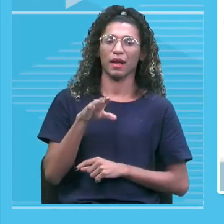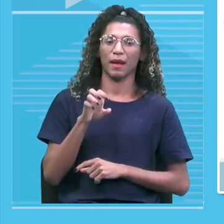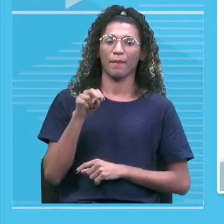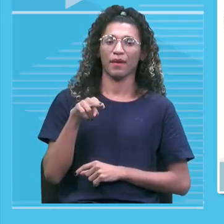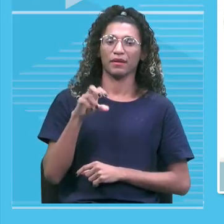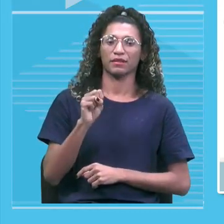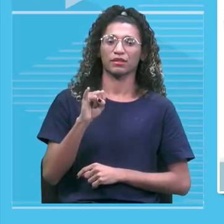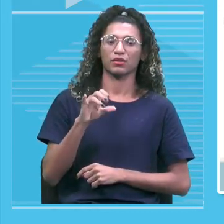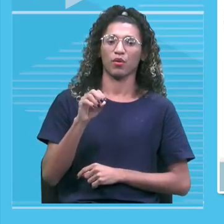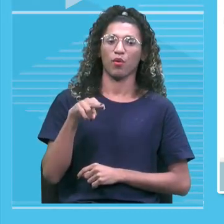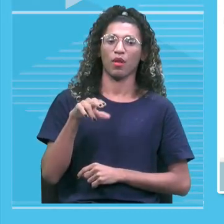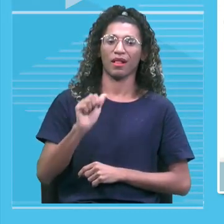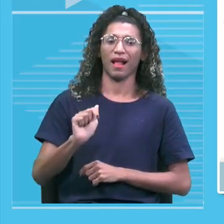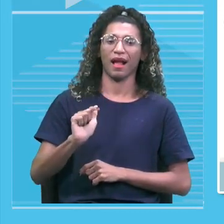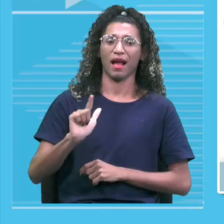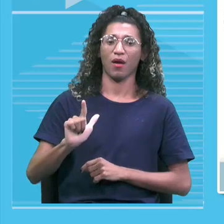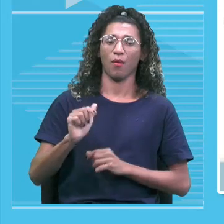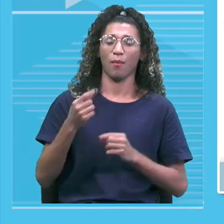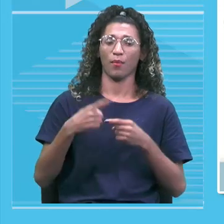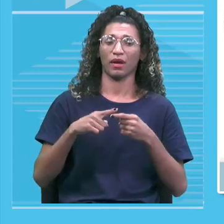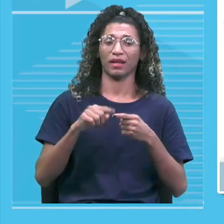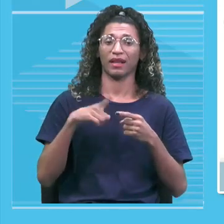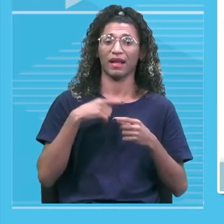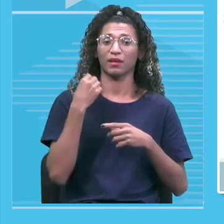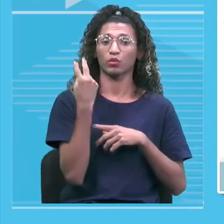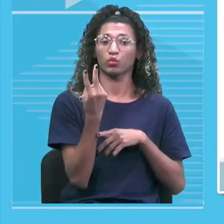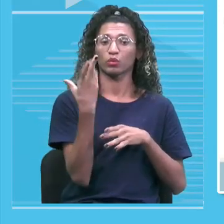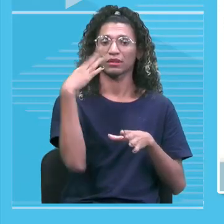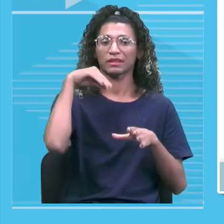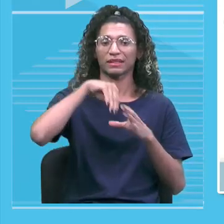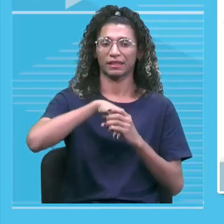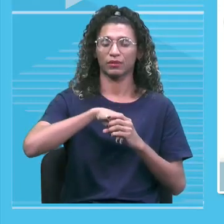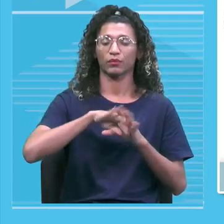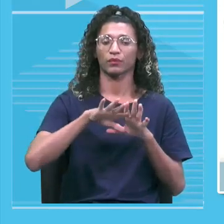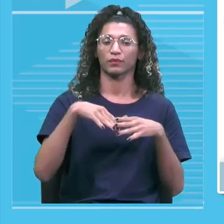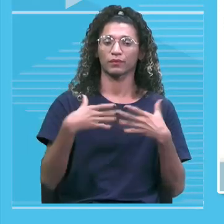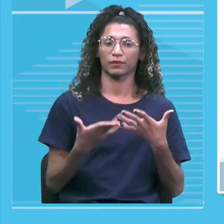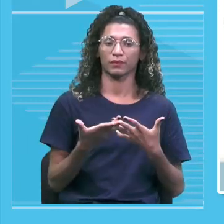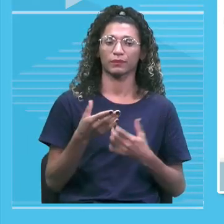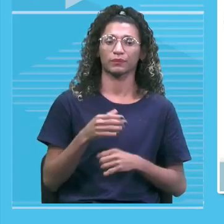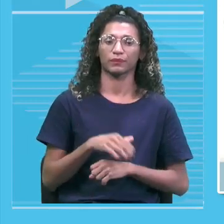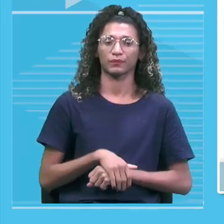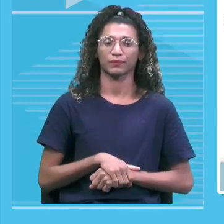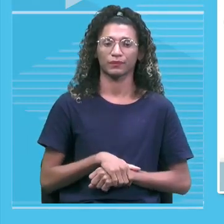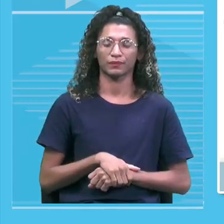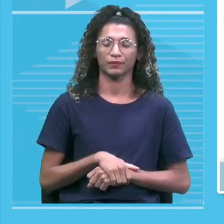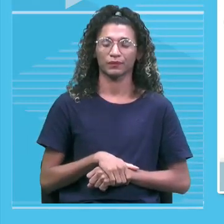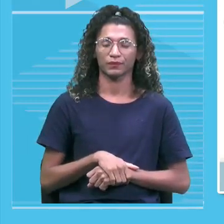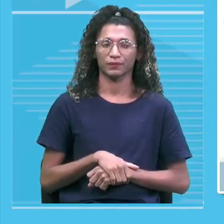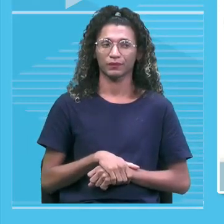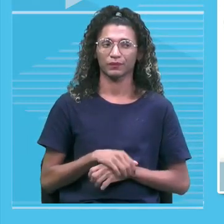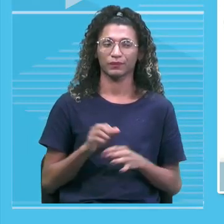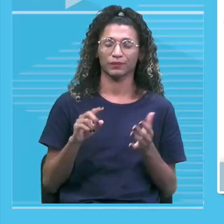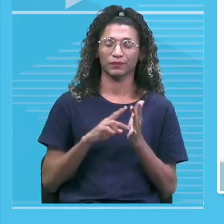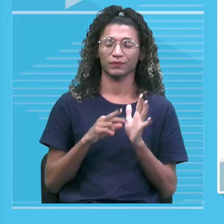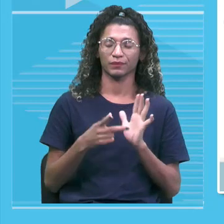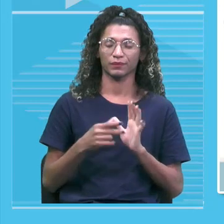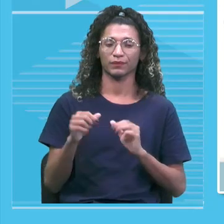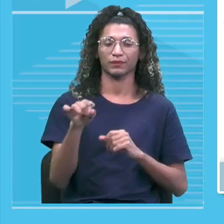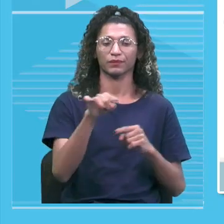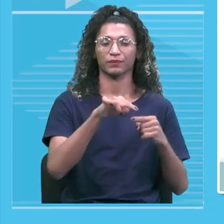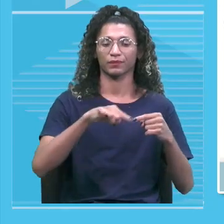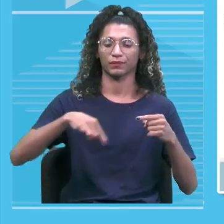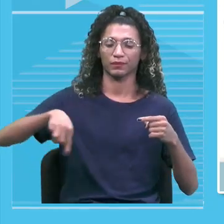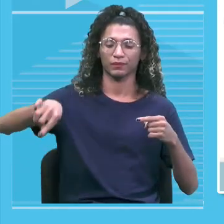bidimensional tem duas dimensões então a onda bidimensional seria uma onda que ela forma